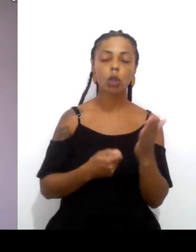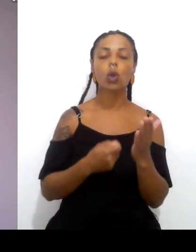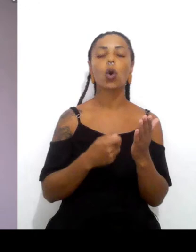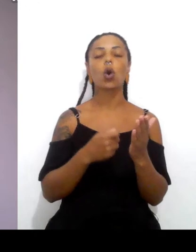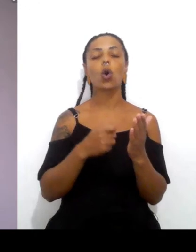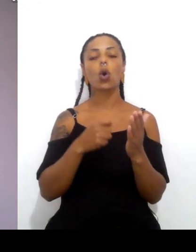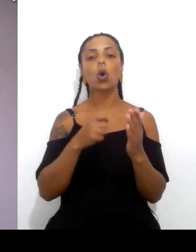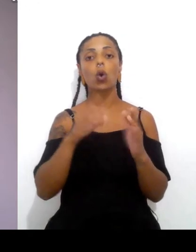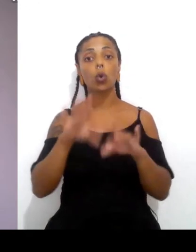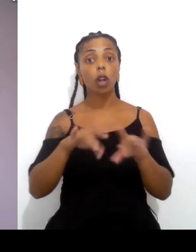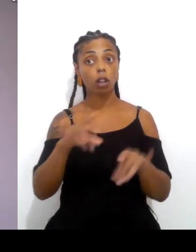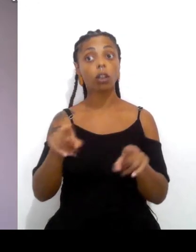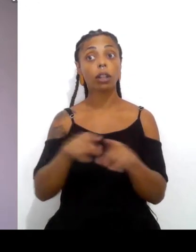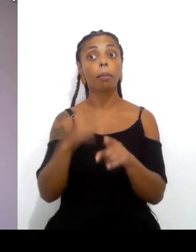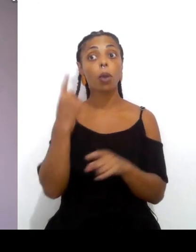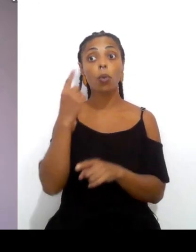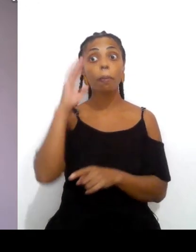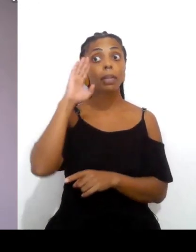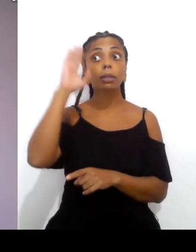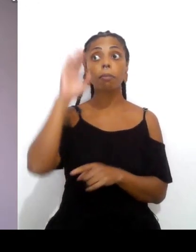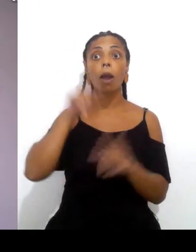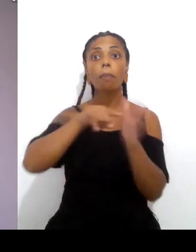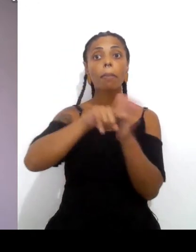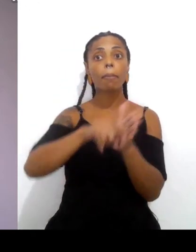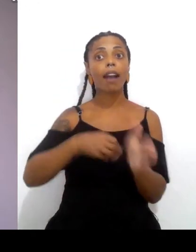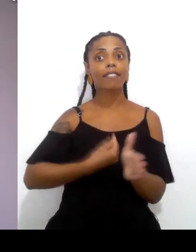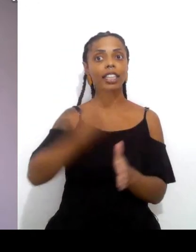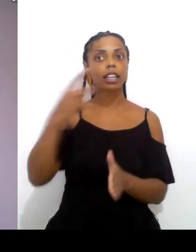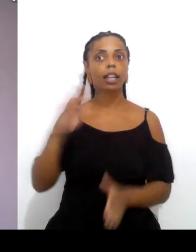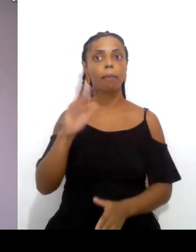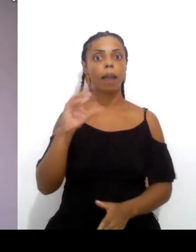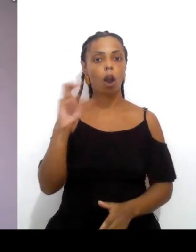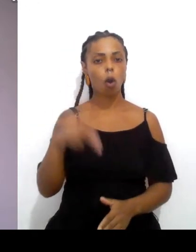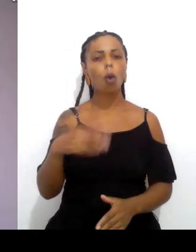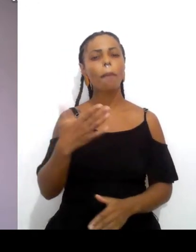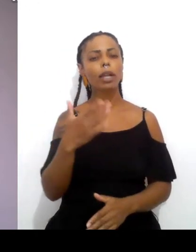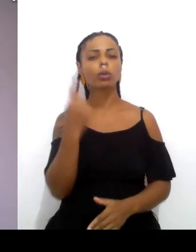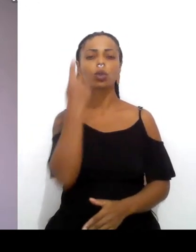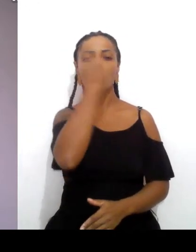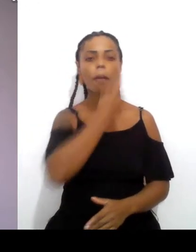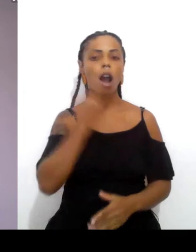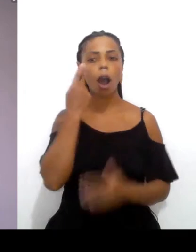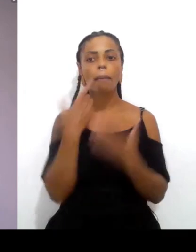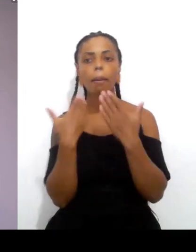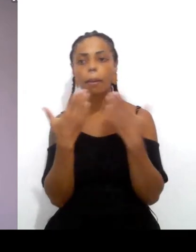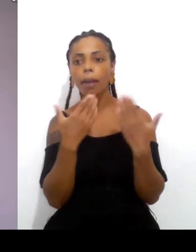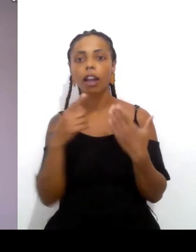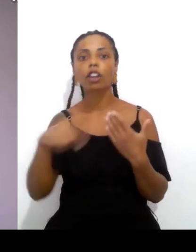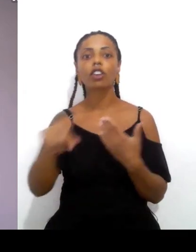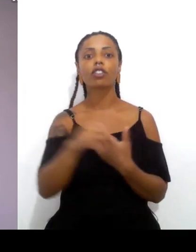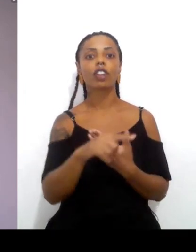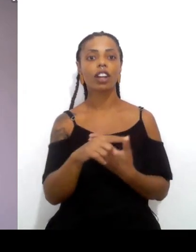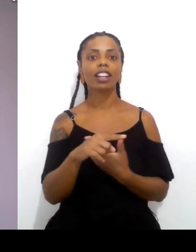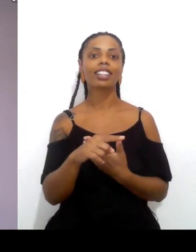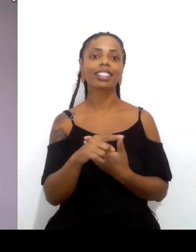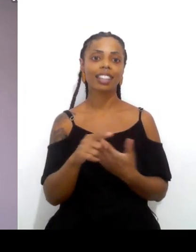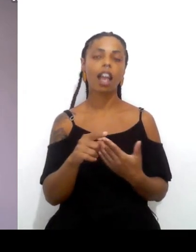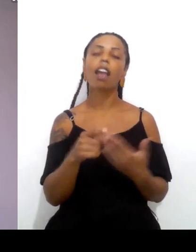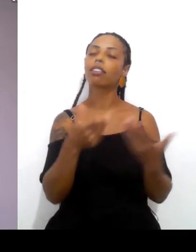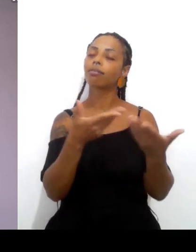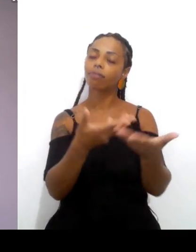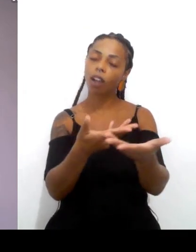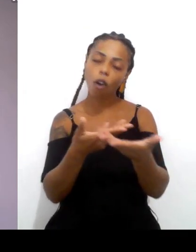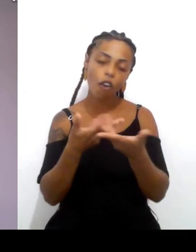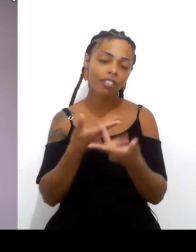de Francis Bacon nós teremos cerca de uma hora para essa conversa e vocês estão Como sempre muito convidados